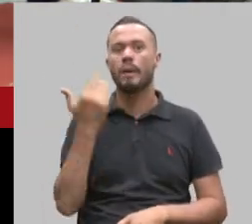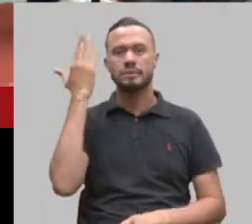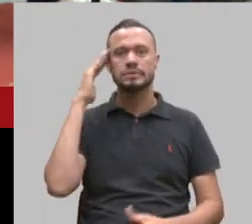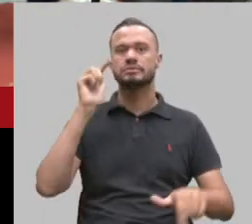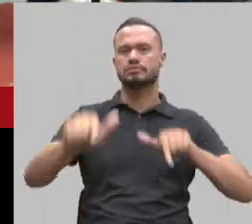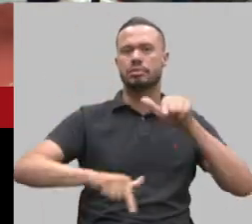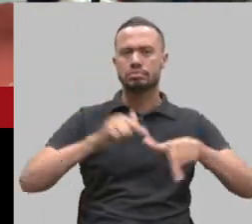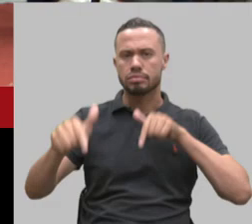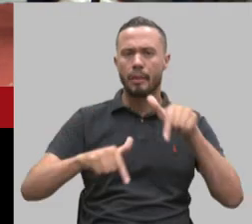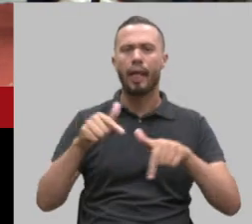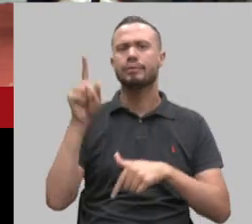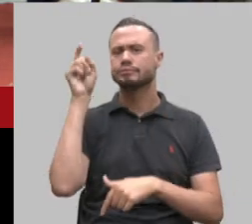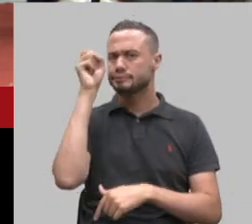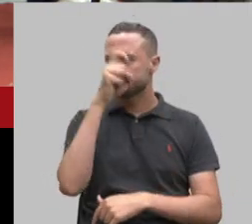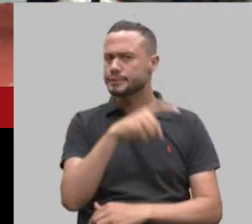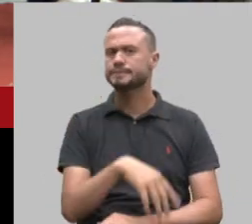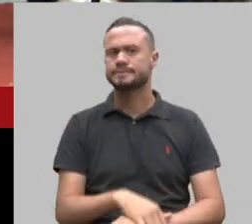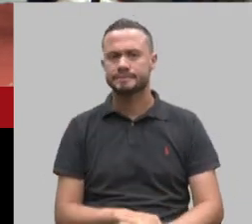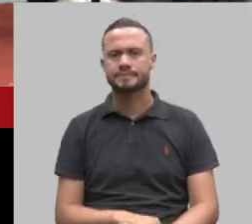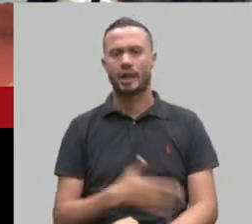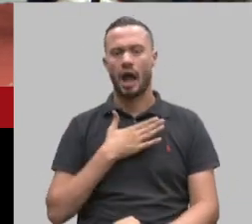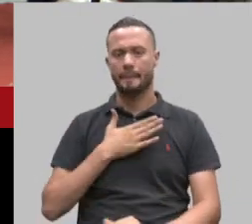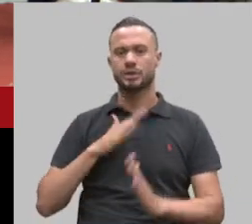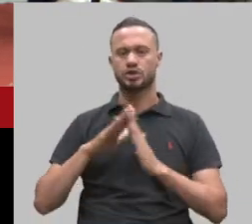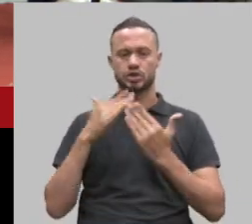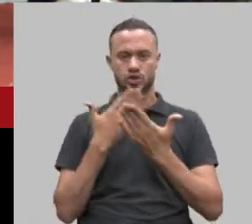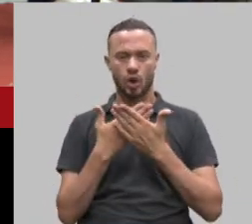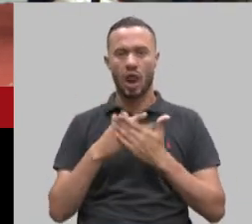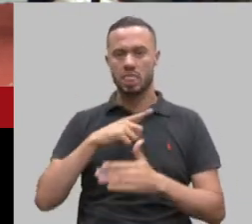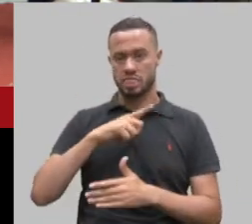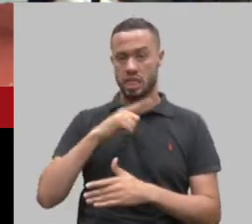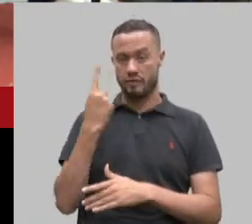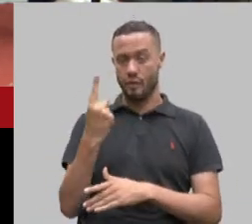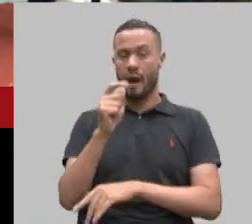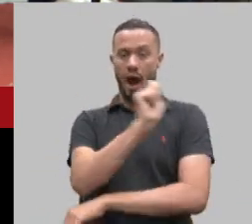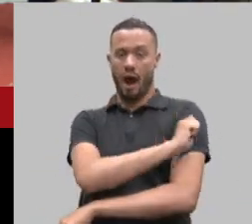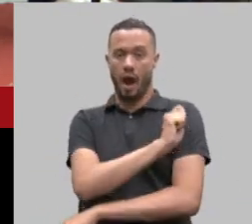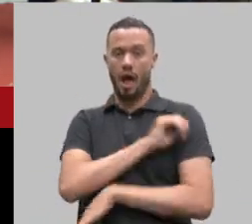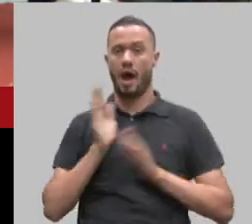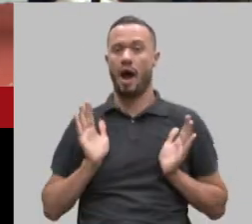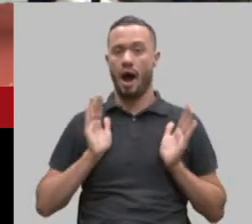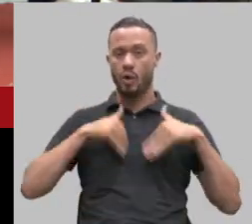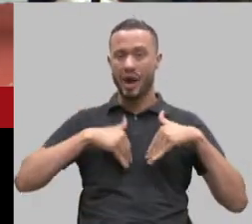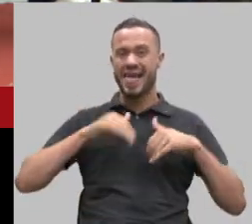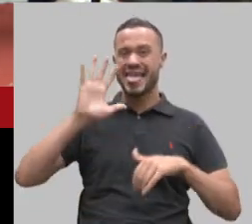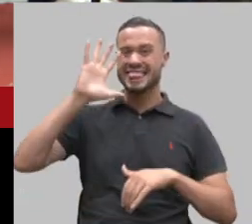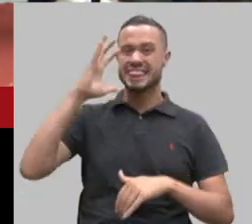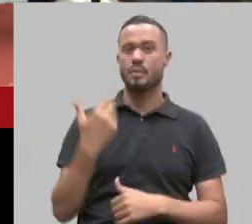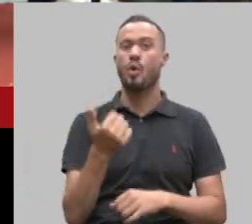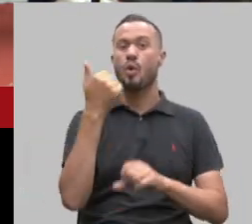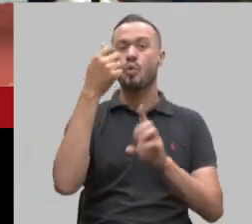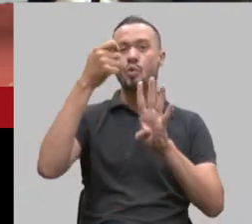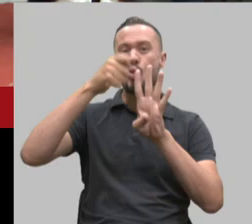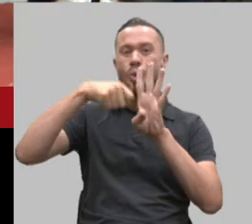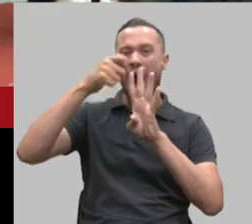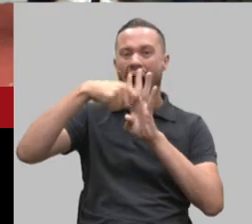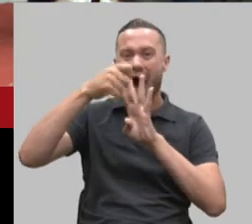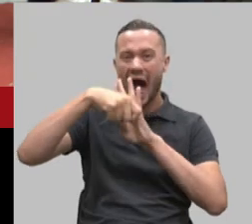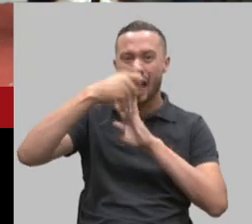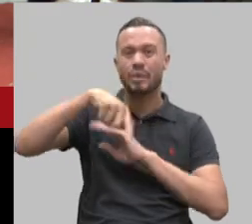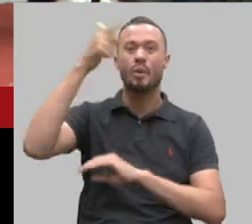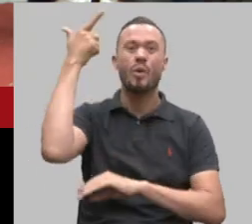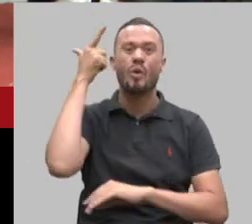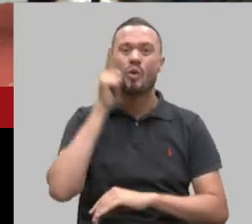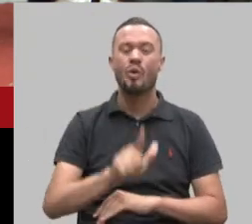que a gente tem na minha escola a gente teve um caso de um aluno autista que ele demorou 4 meses para conseguir uma professora de